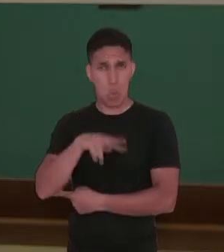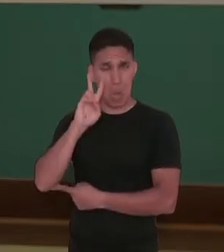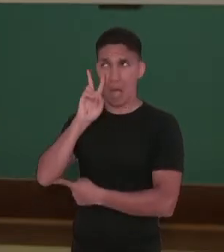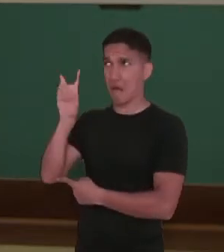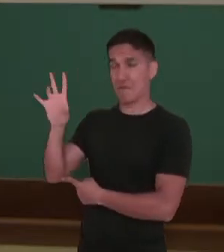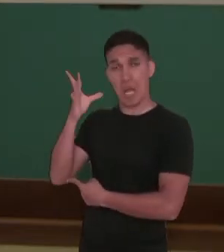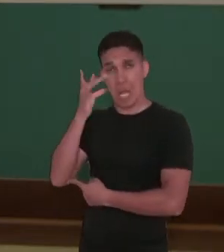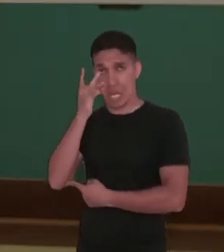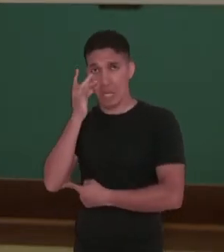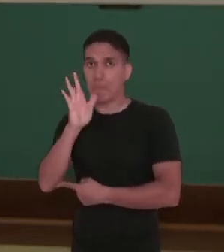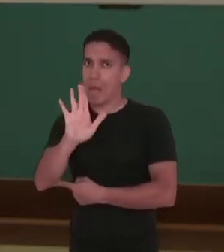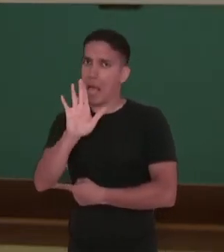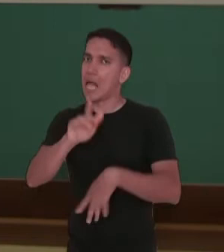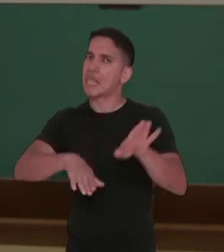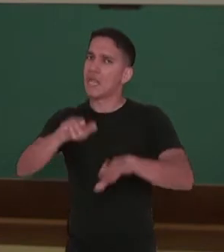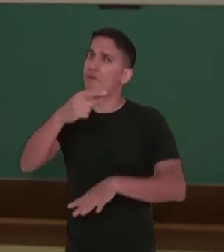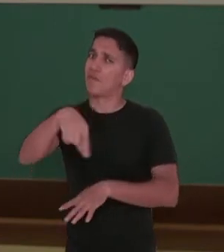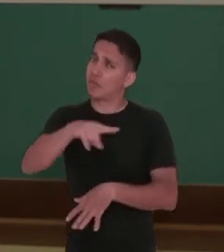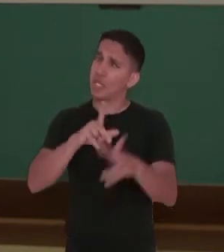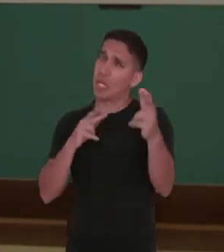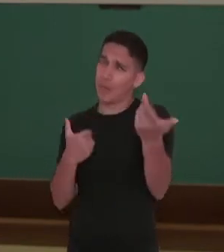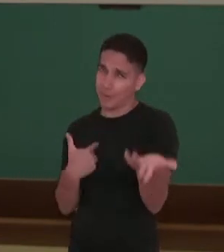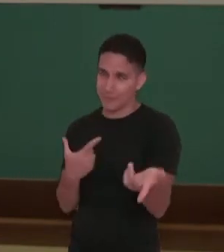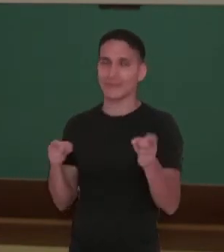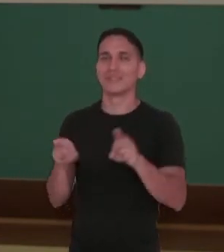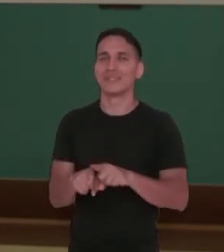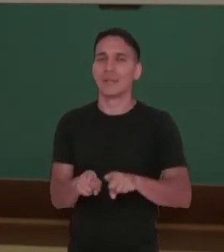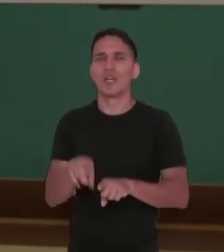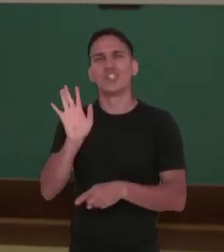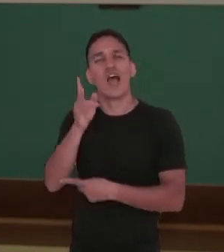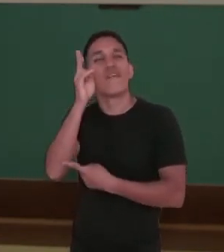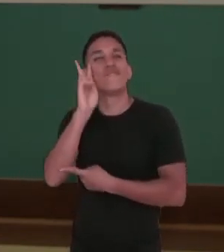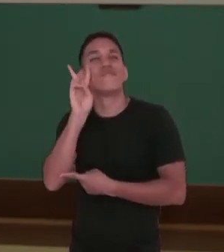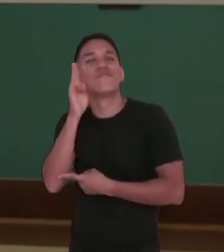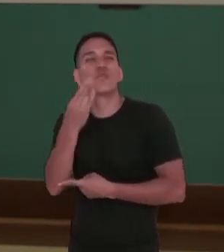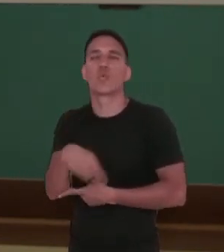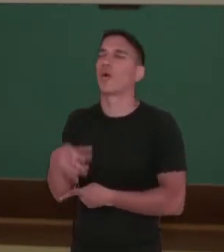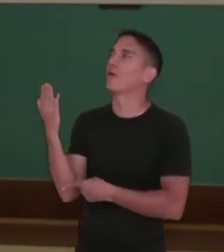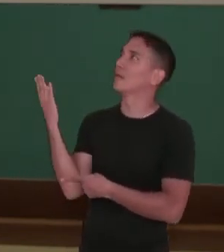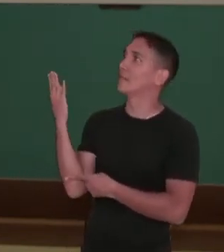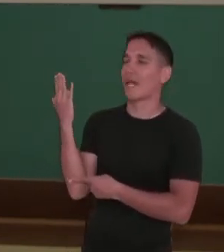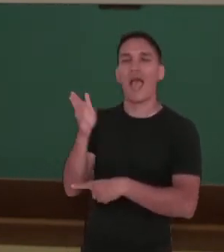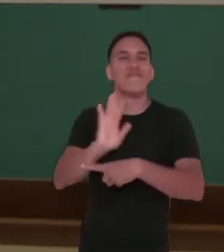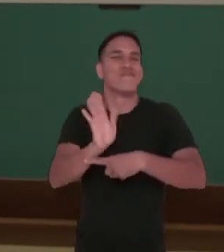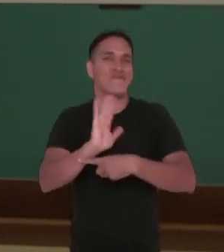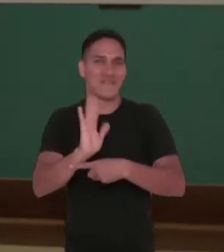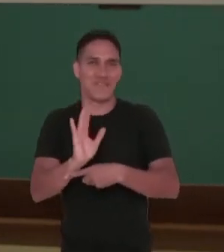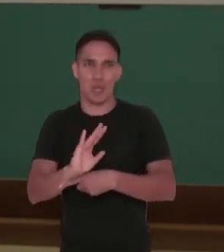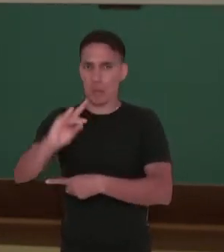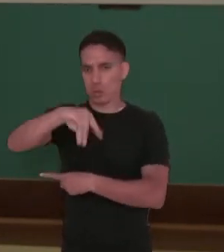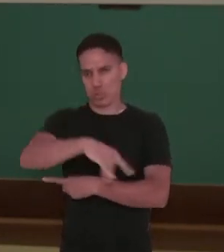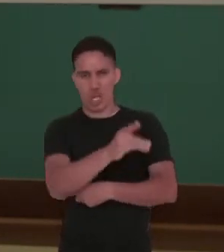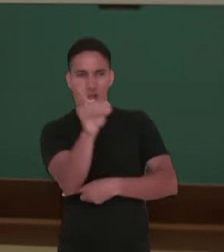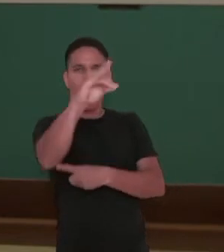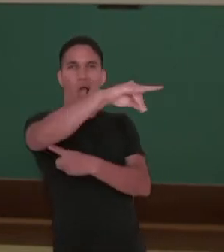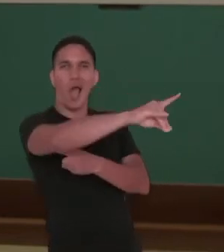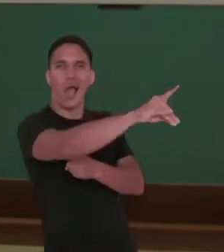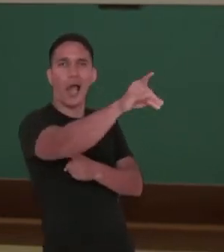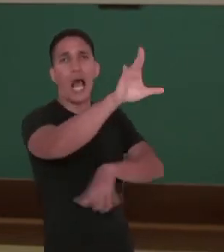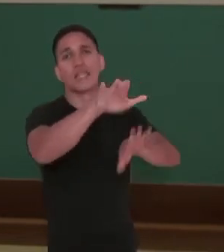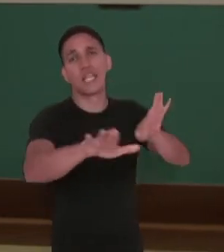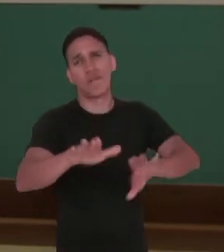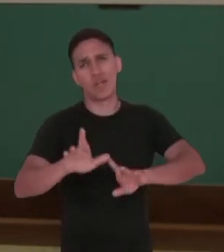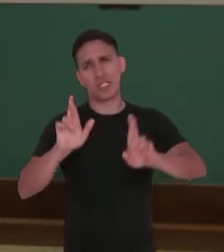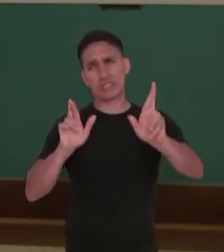pessoalmente, mas você, assim como eu, provavelmente já visualizou essa imagem nos filmes, então talvez não seja nada muito diferente